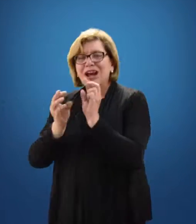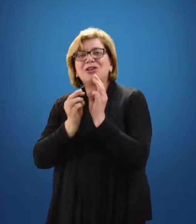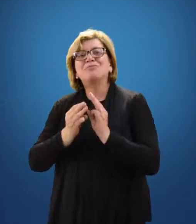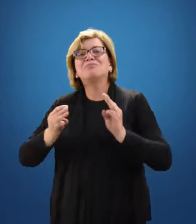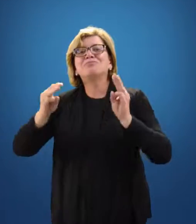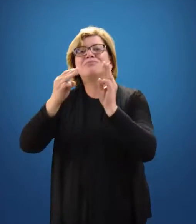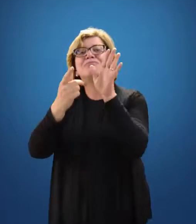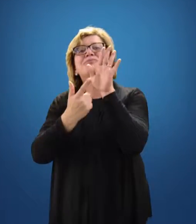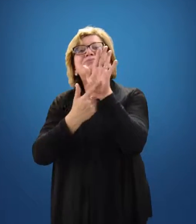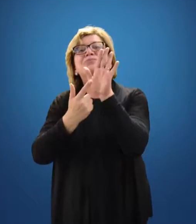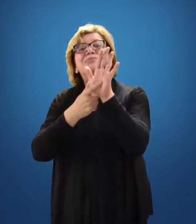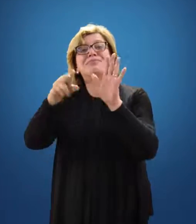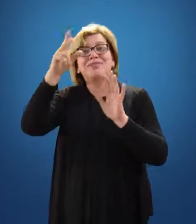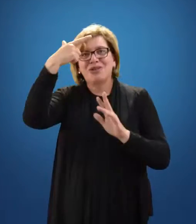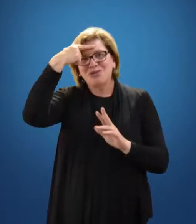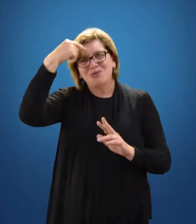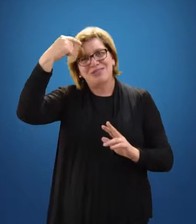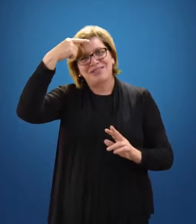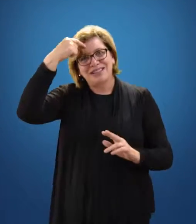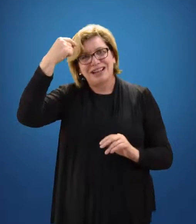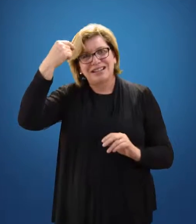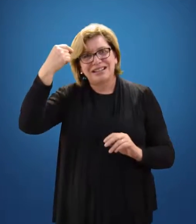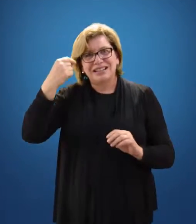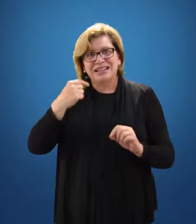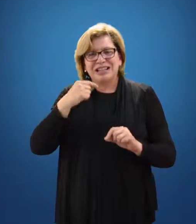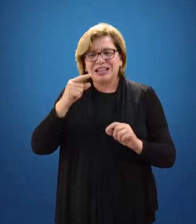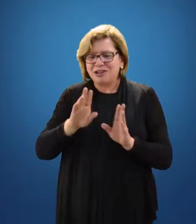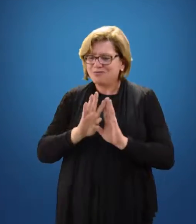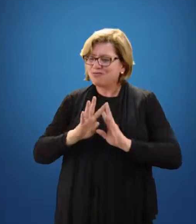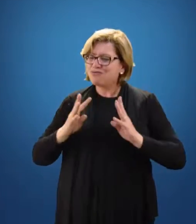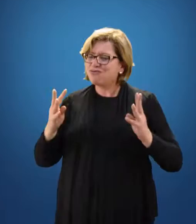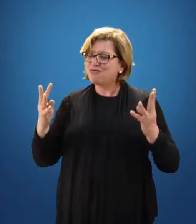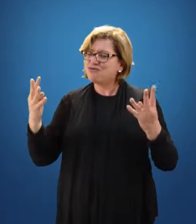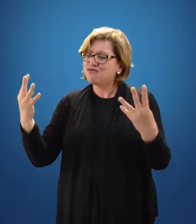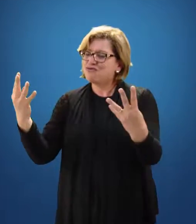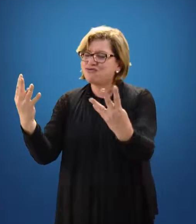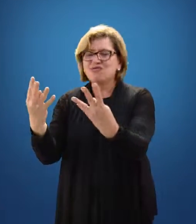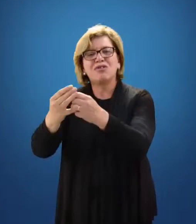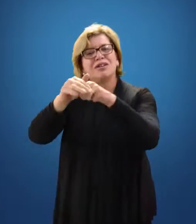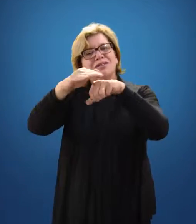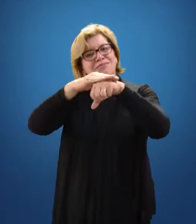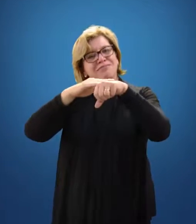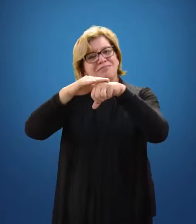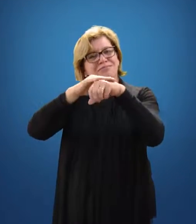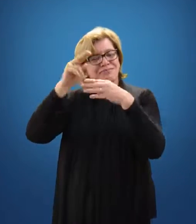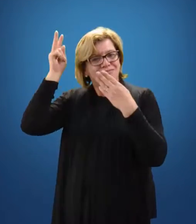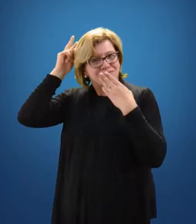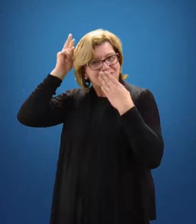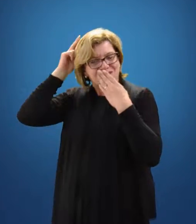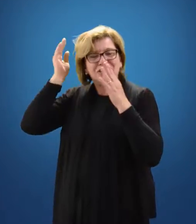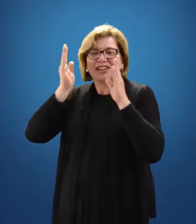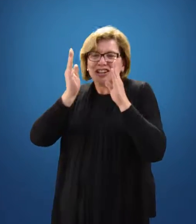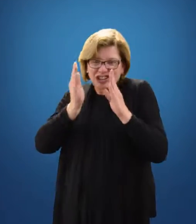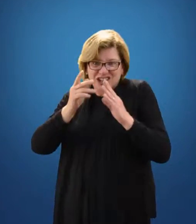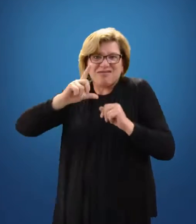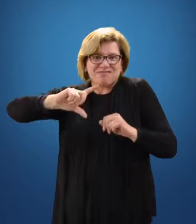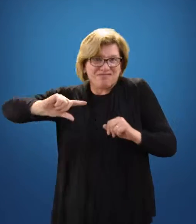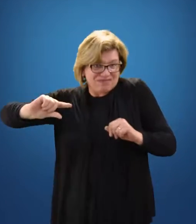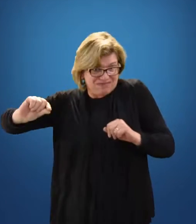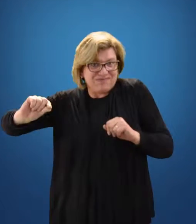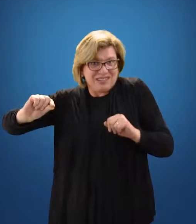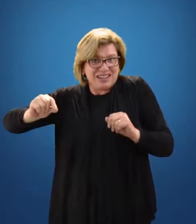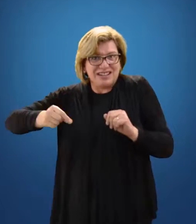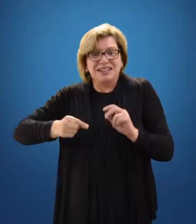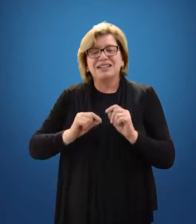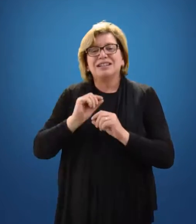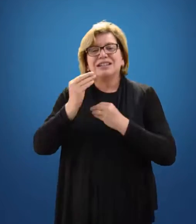universidade. Em uma roda final, conversando com os índios e já com o seu acampamento montado para ir